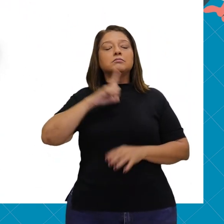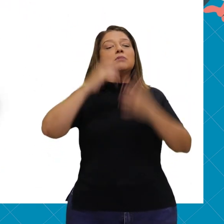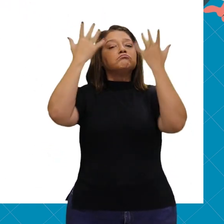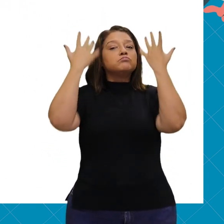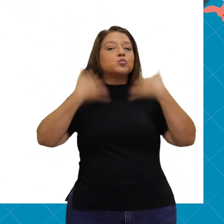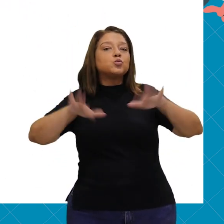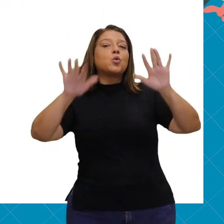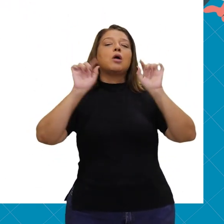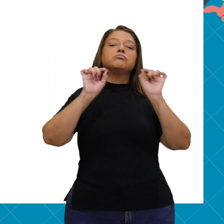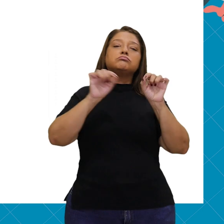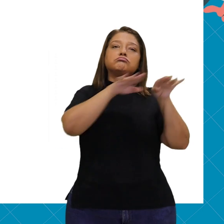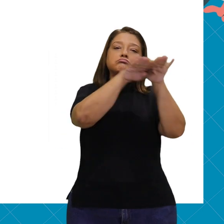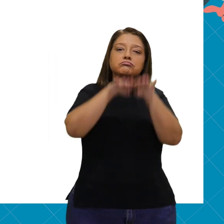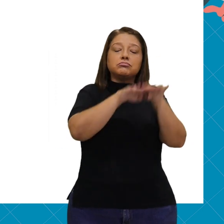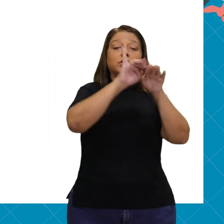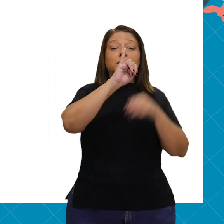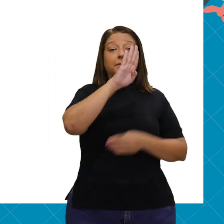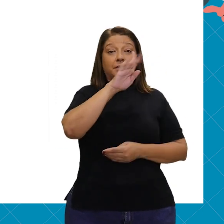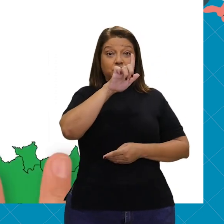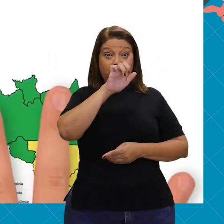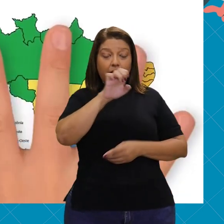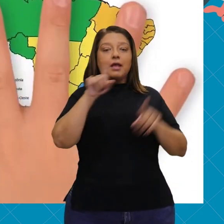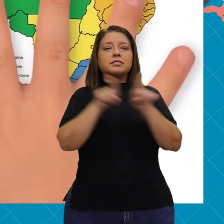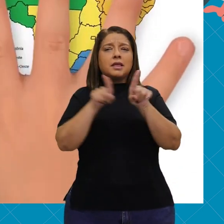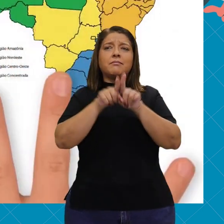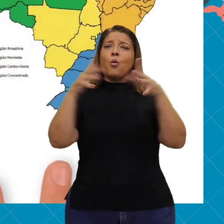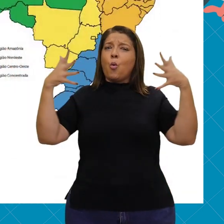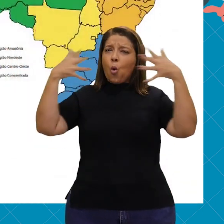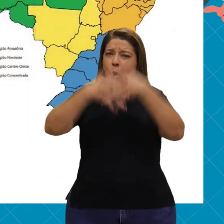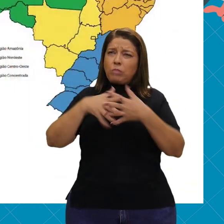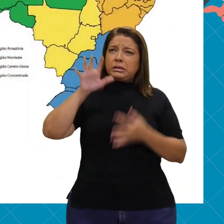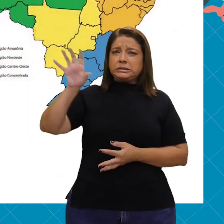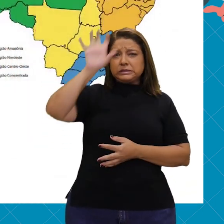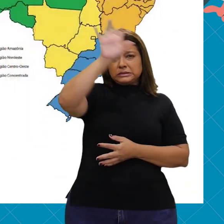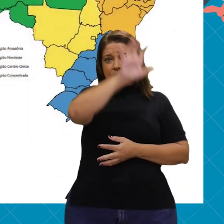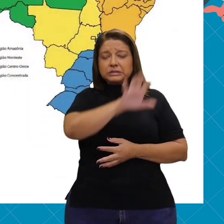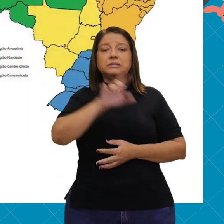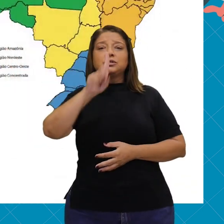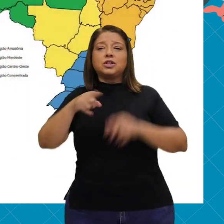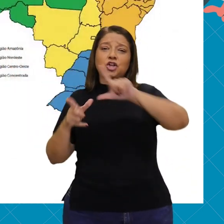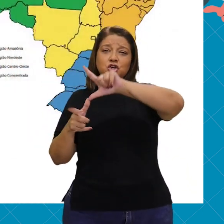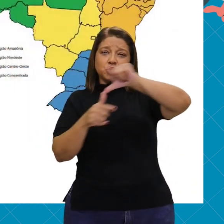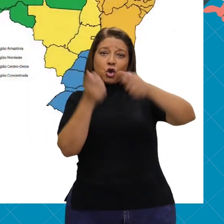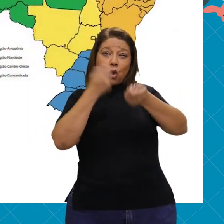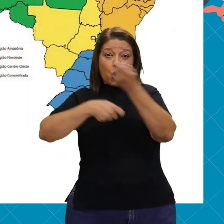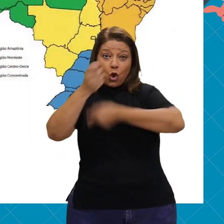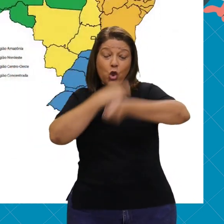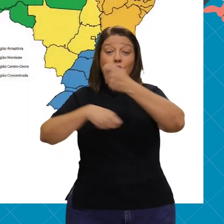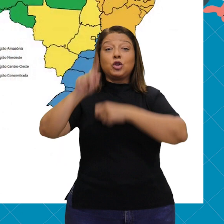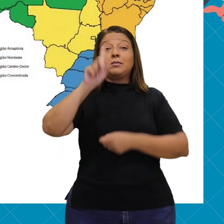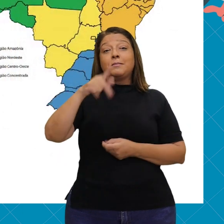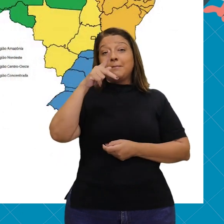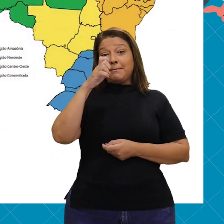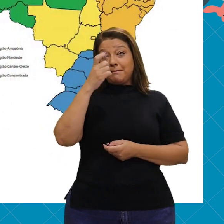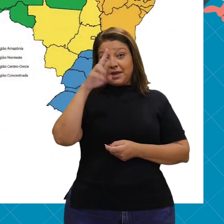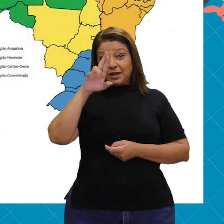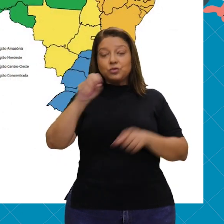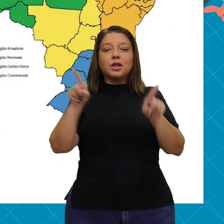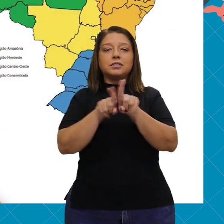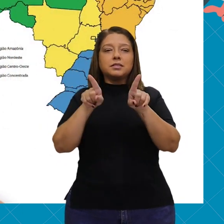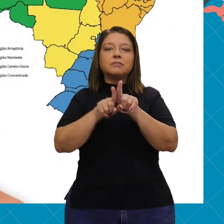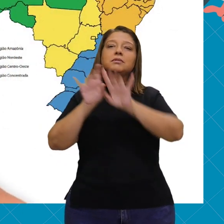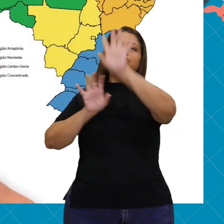regiões naturais e homogêneas do IBGE, os complexos regionais ou regiões geoeconômicas de Pedro Geiser e a proposta